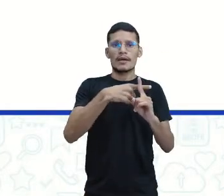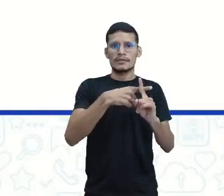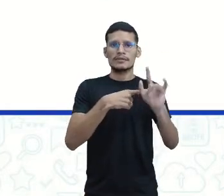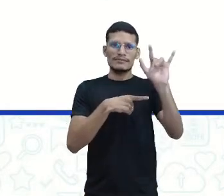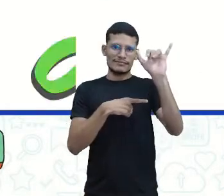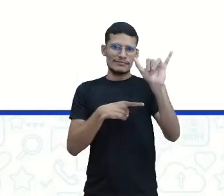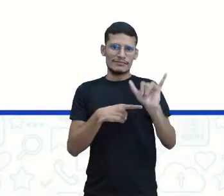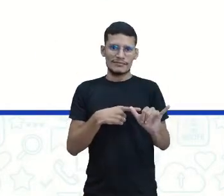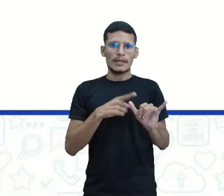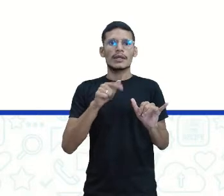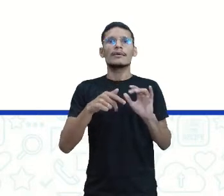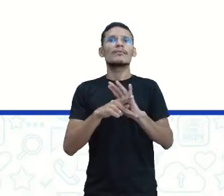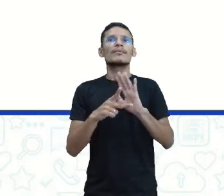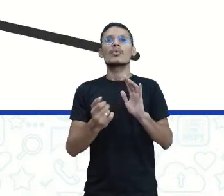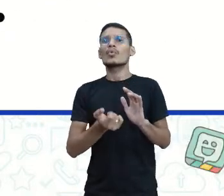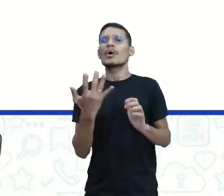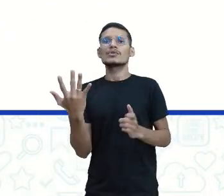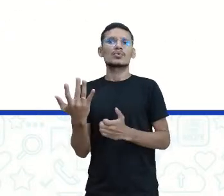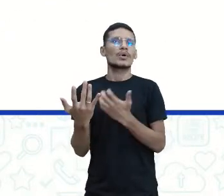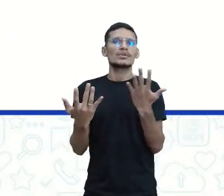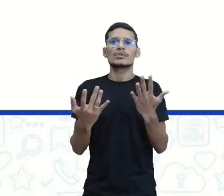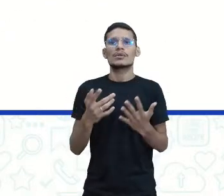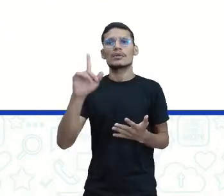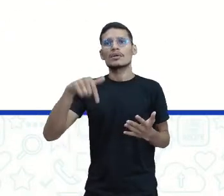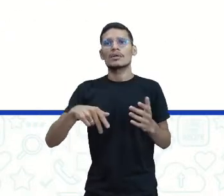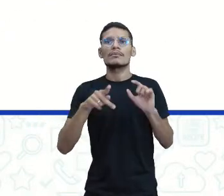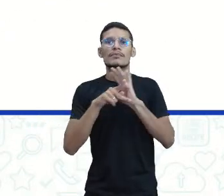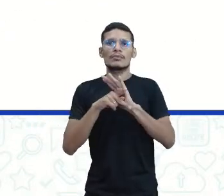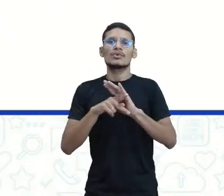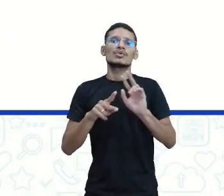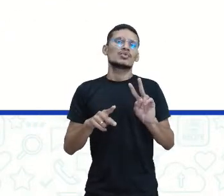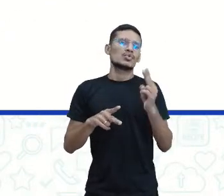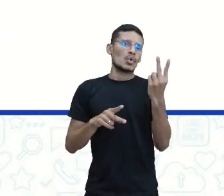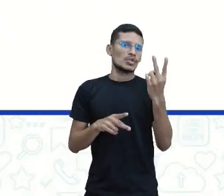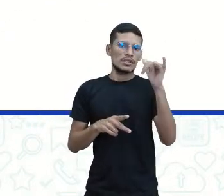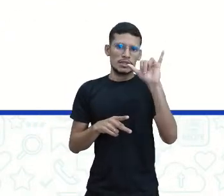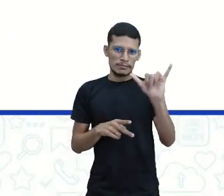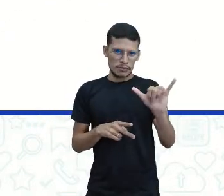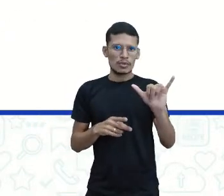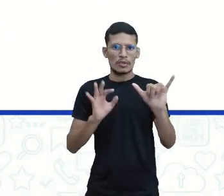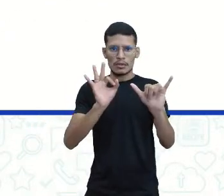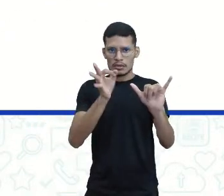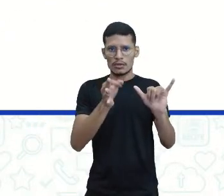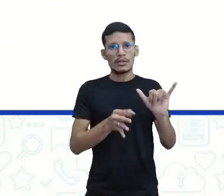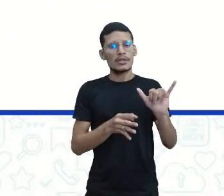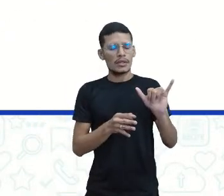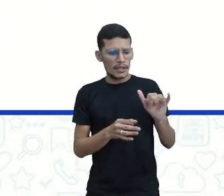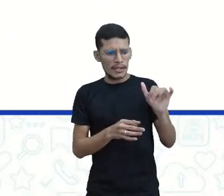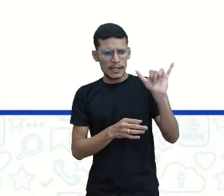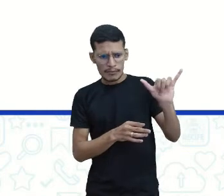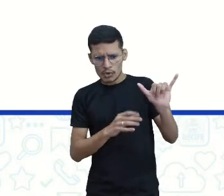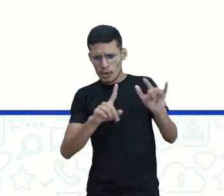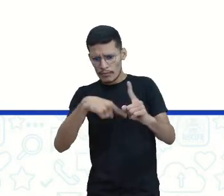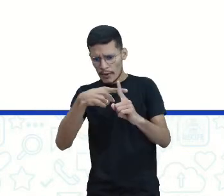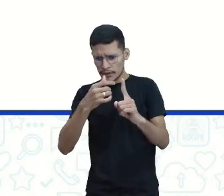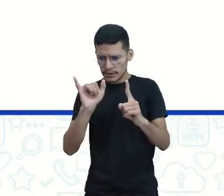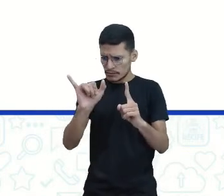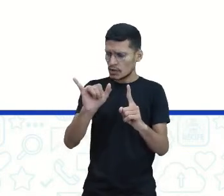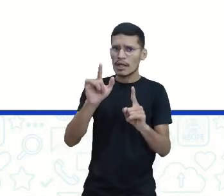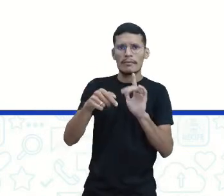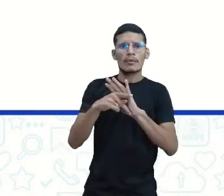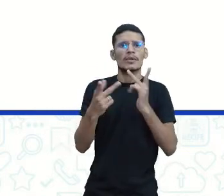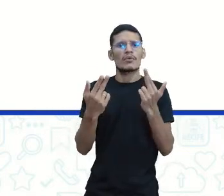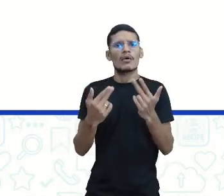ó, vai dar igual a quantos y? Vai dar igual a 2y, certo? Então, y mais y é igual a